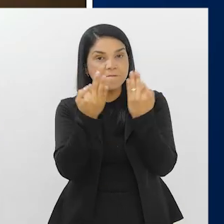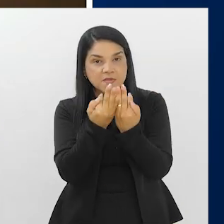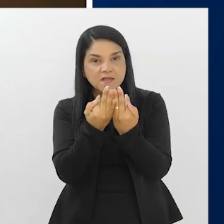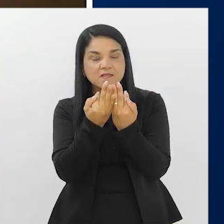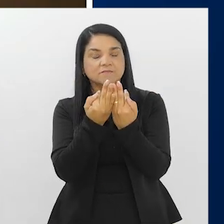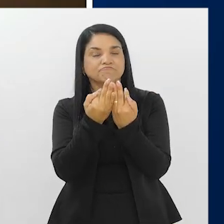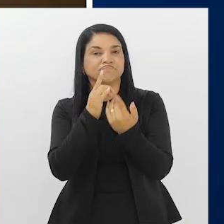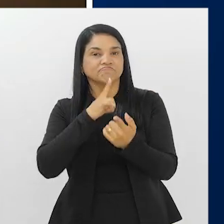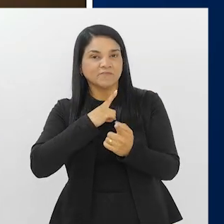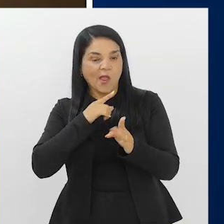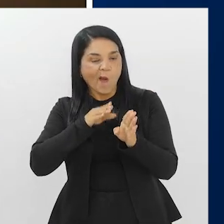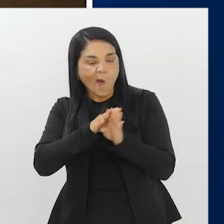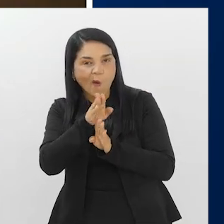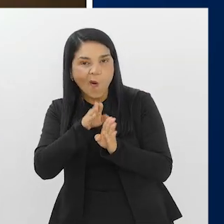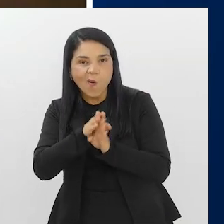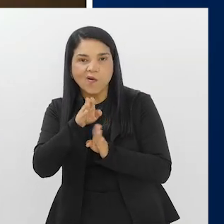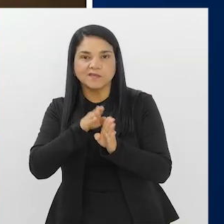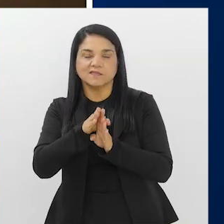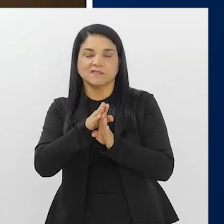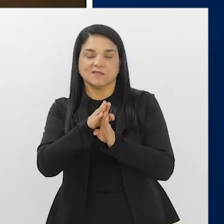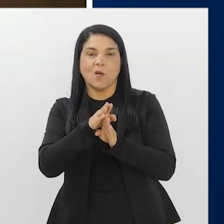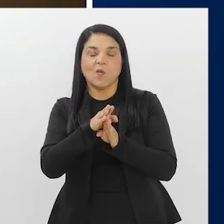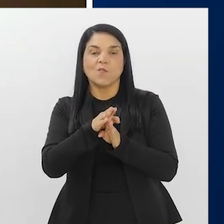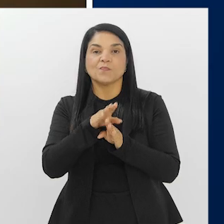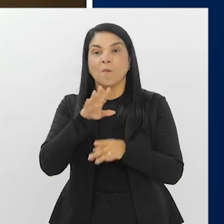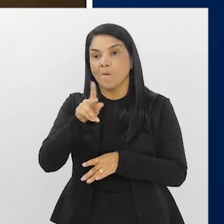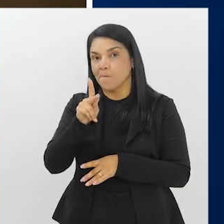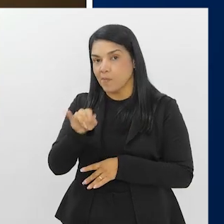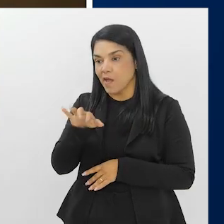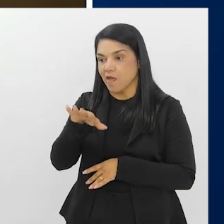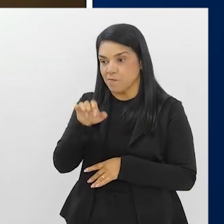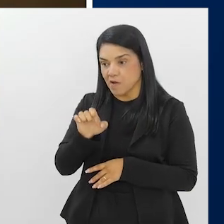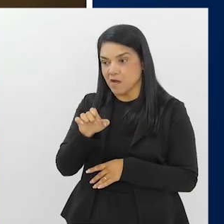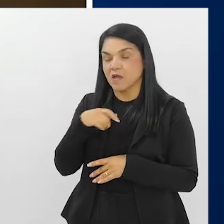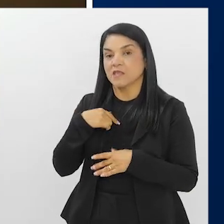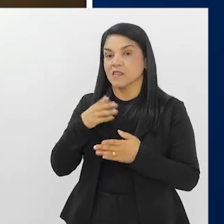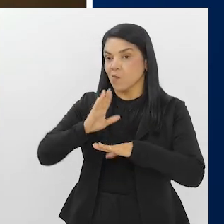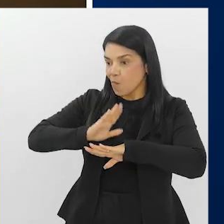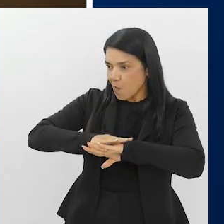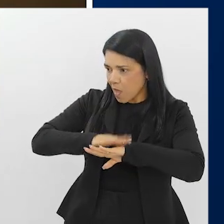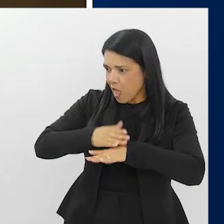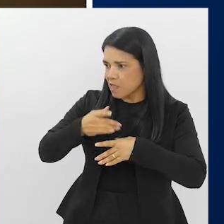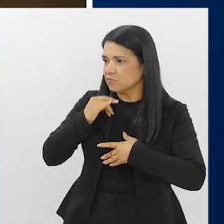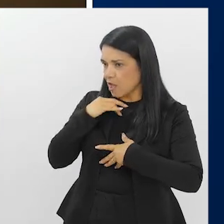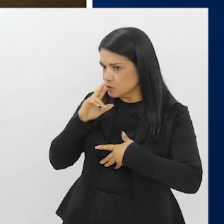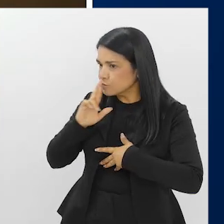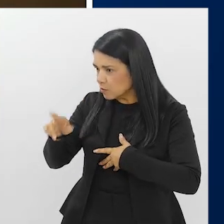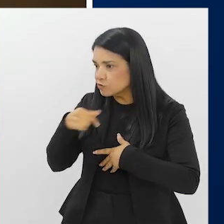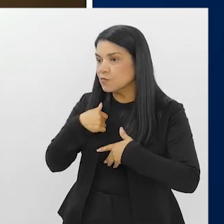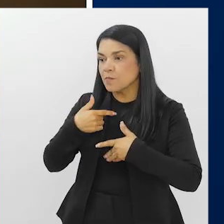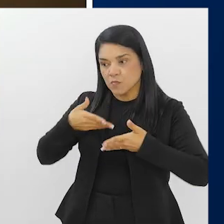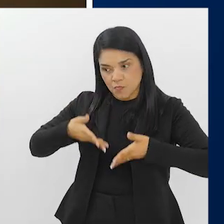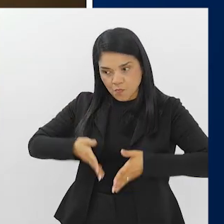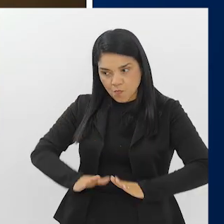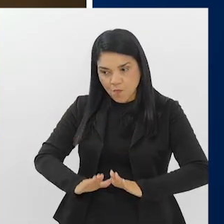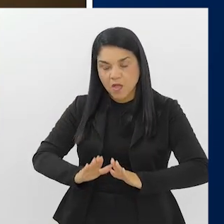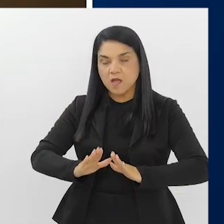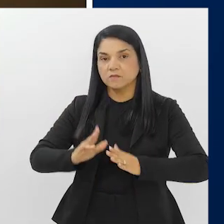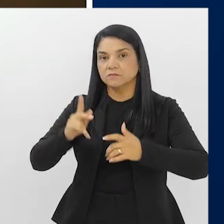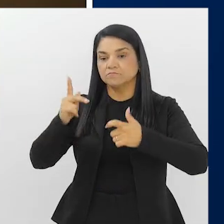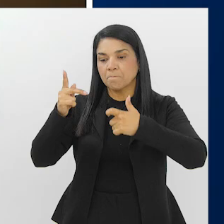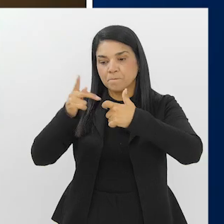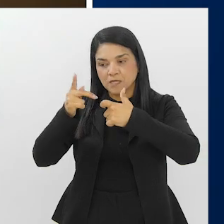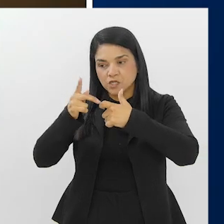golden hour. Então, é a mãe e o pai falar, olha, a gente quer virar, né, na hora do parto, para o pediatra que está fazendo a sala de